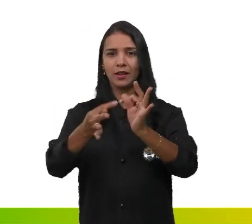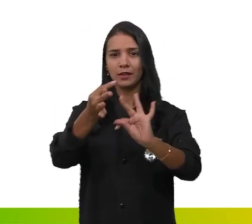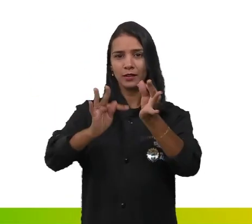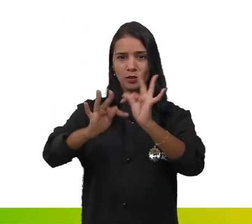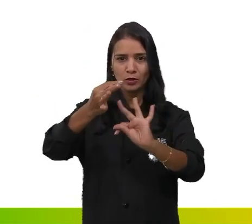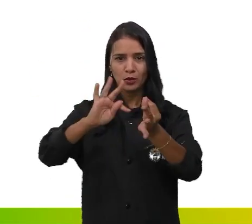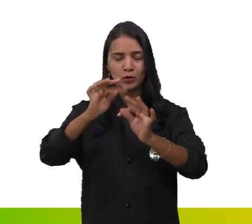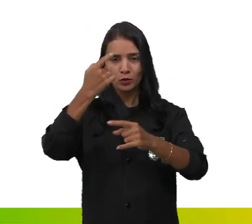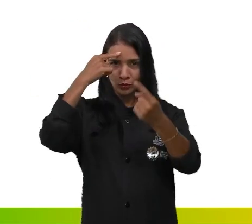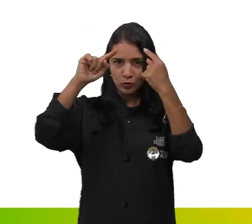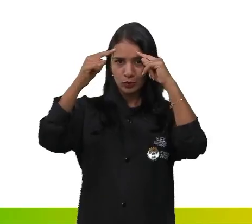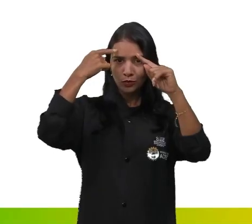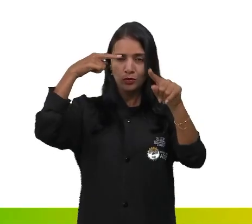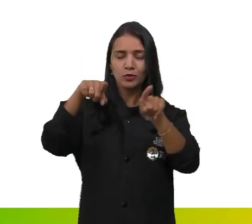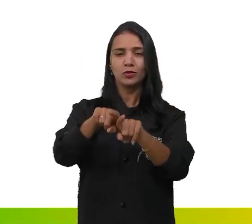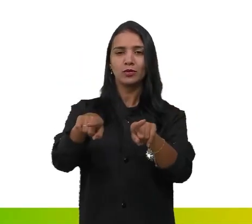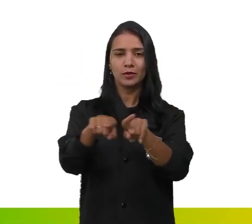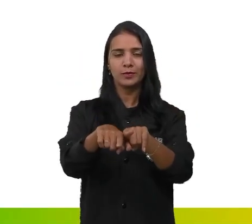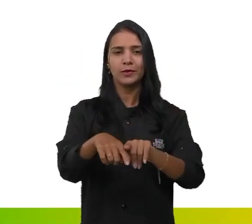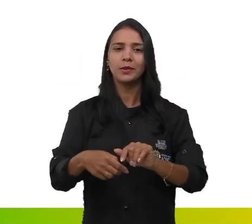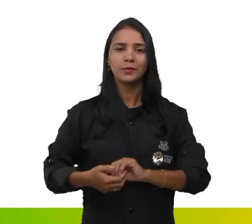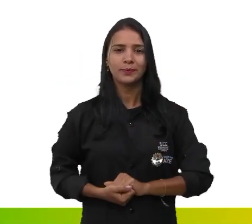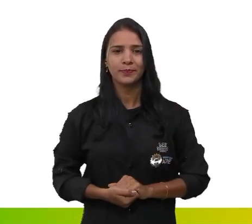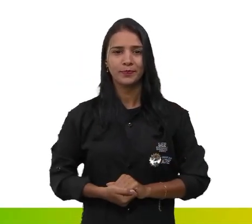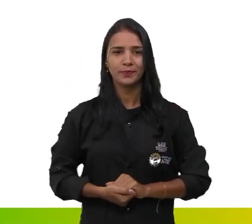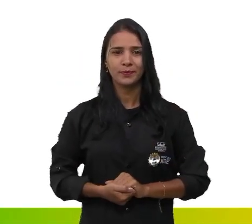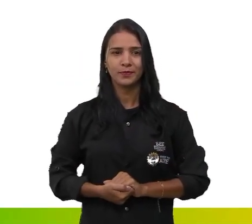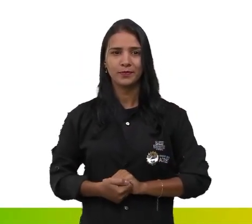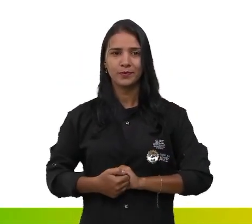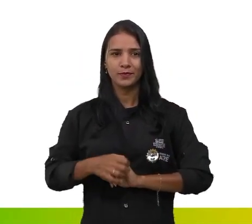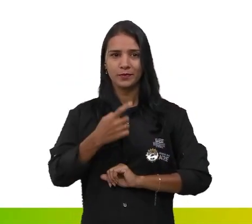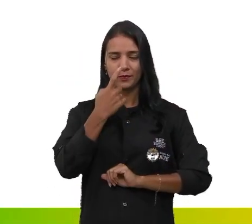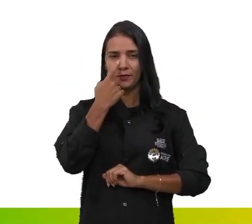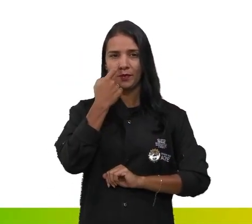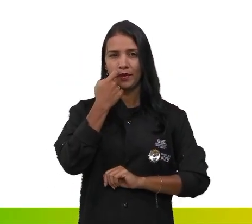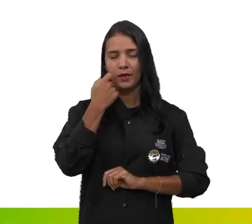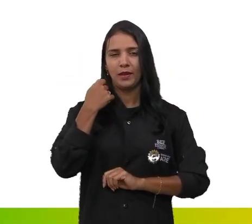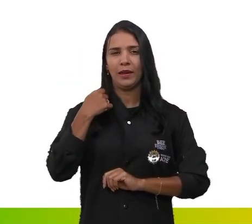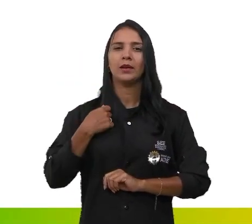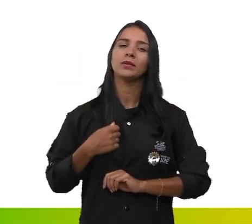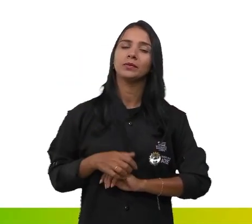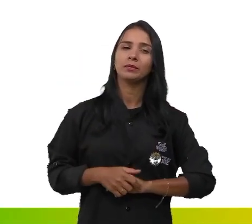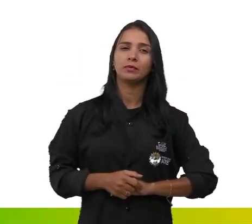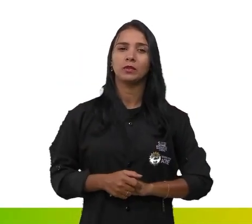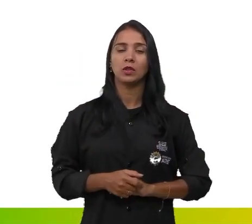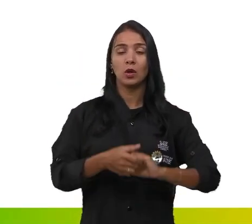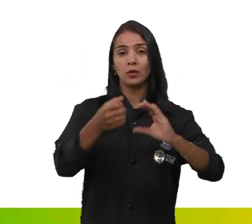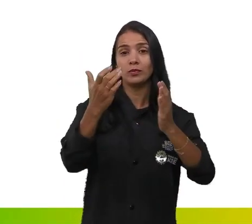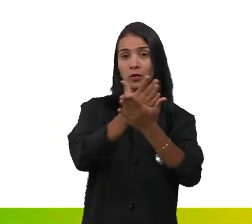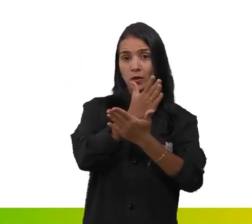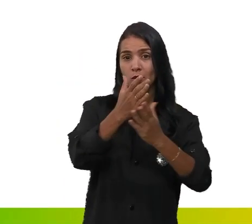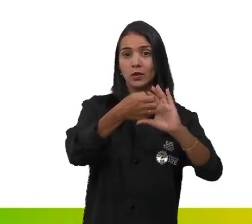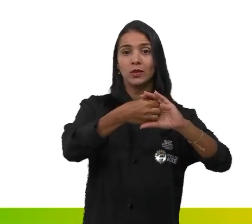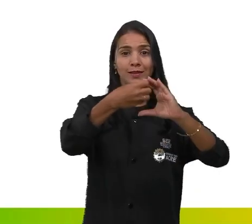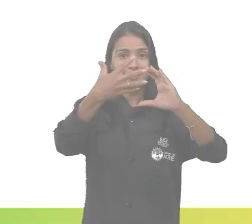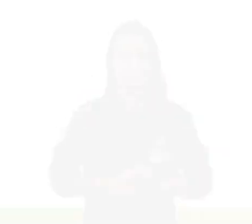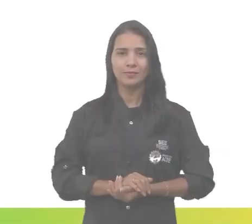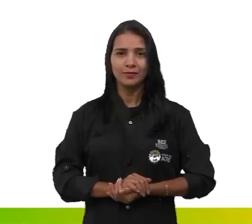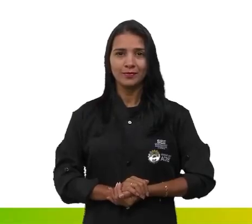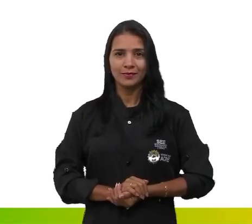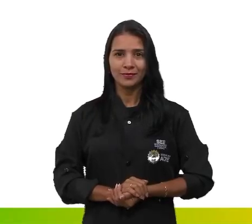Bom, aqui, pessoal, nós temos algumas características em relação a essa rivalidade. Vejam